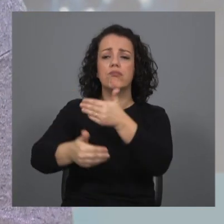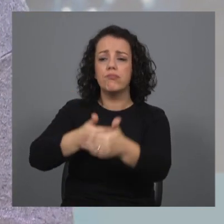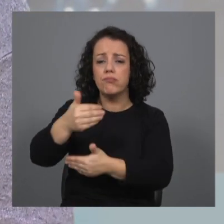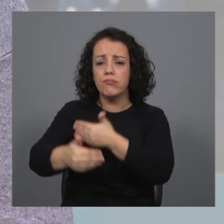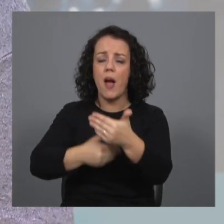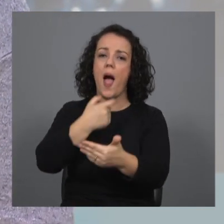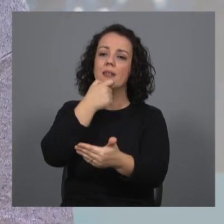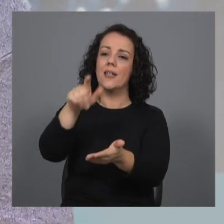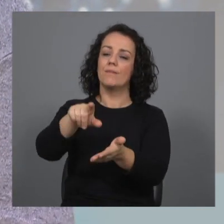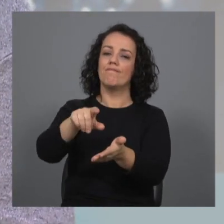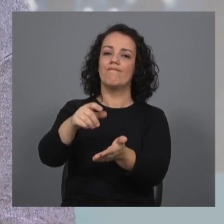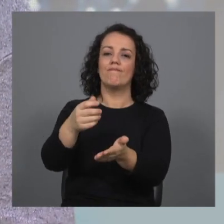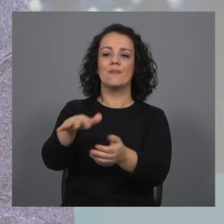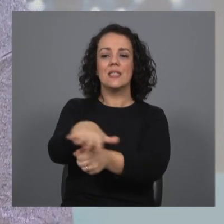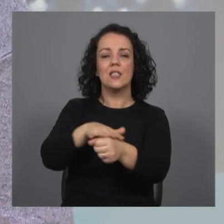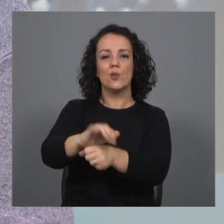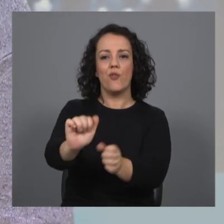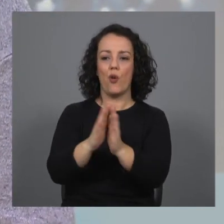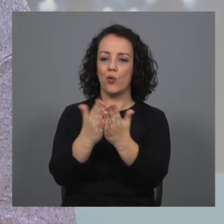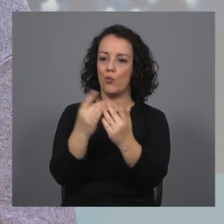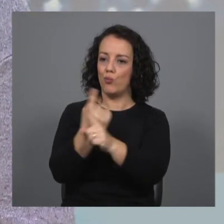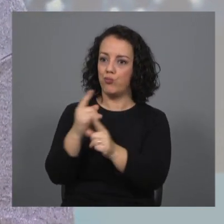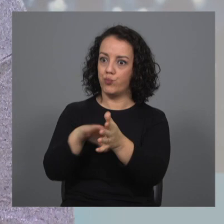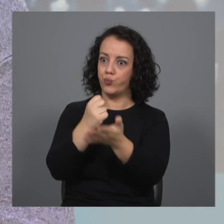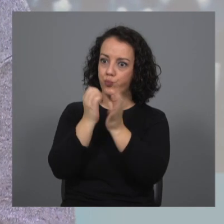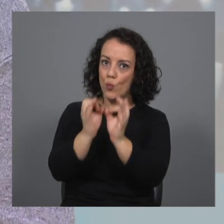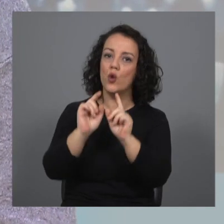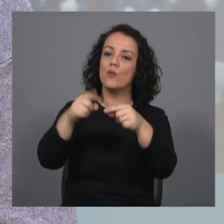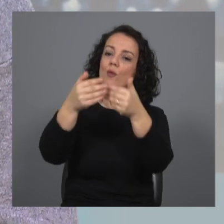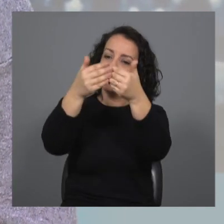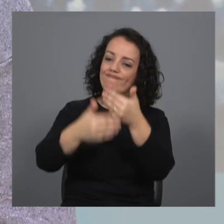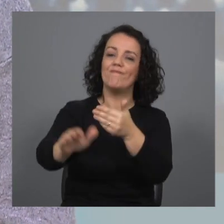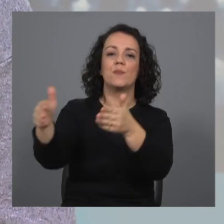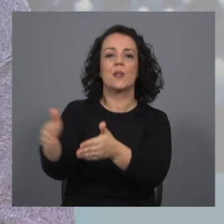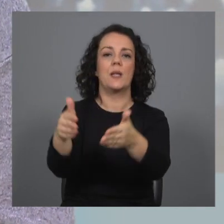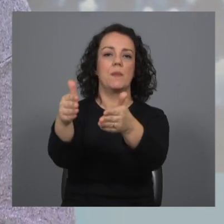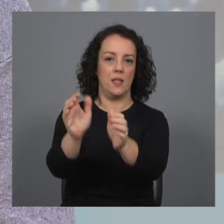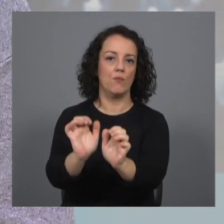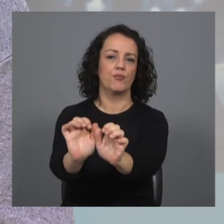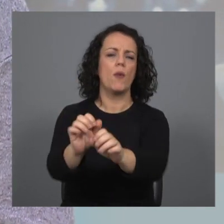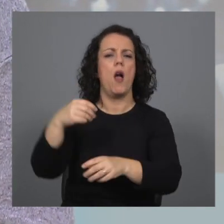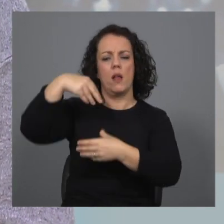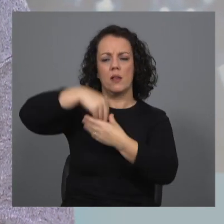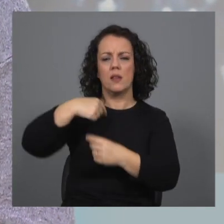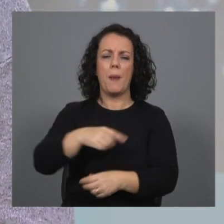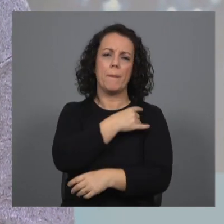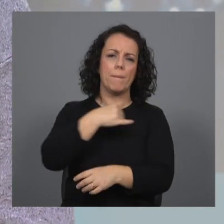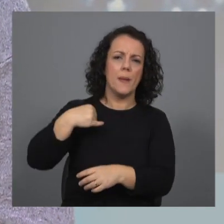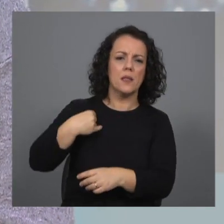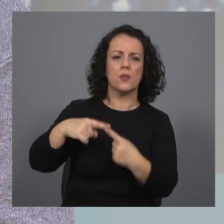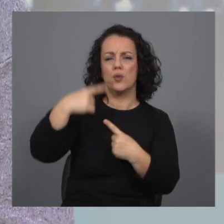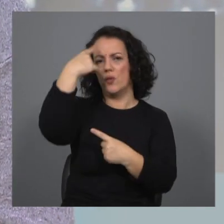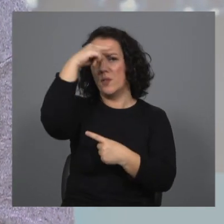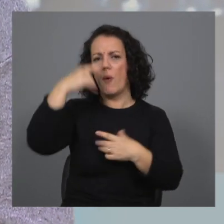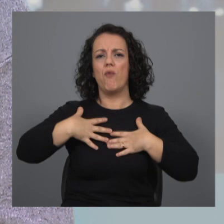situação documental regularizada e conseguirem seguir o seu percurso. Portanto, temos médicos, enfermeiros voluntários que prestam serviços